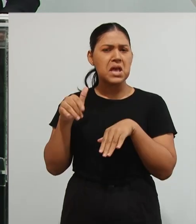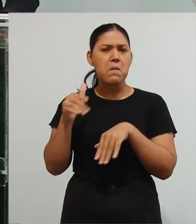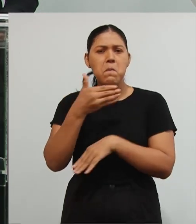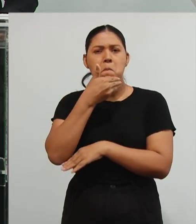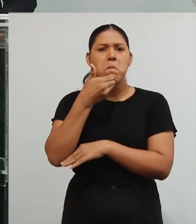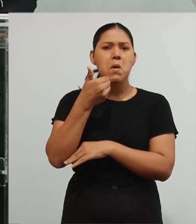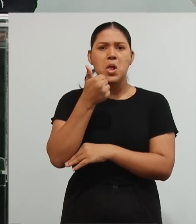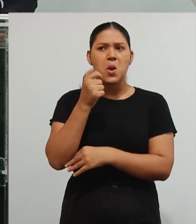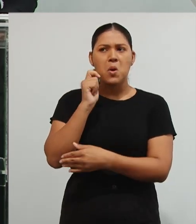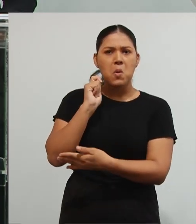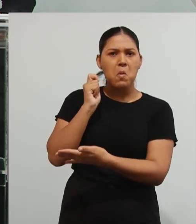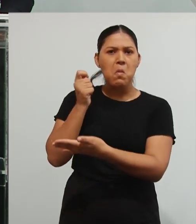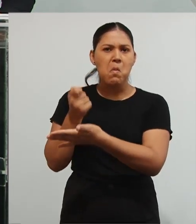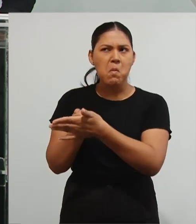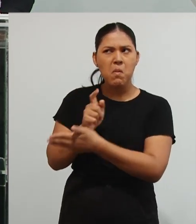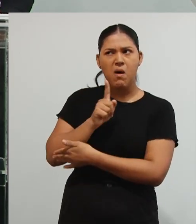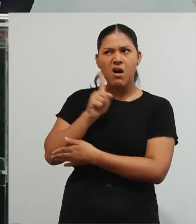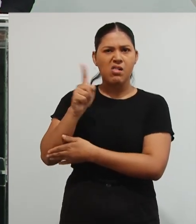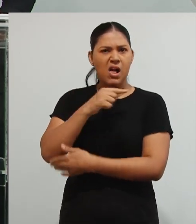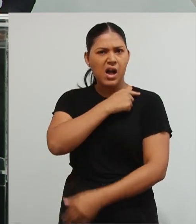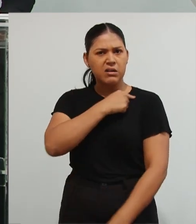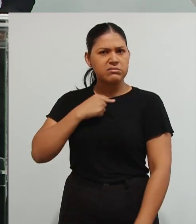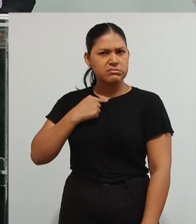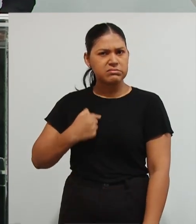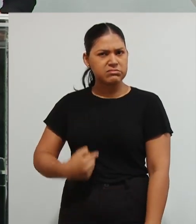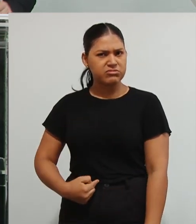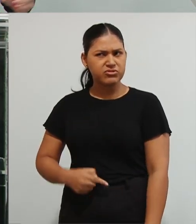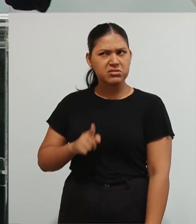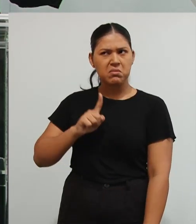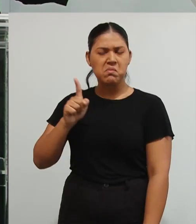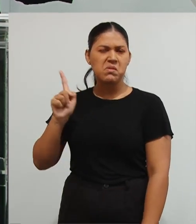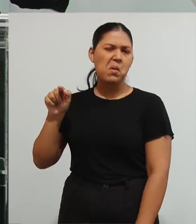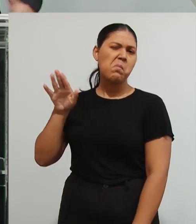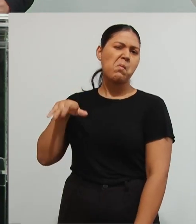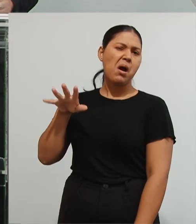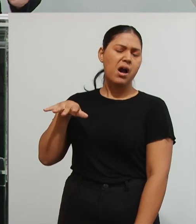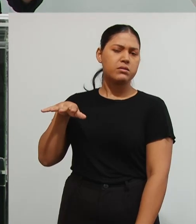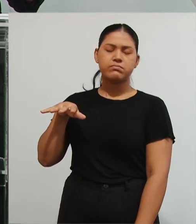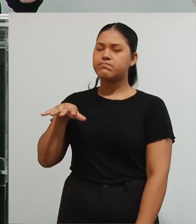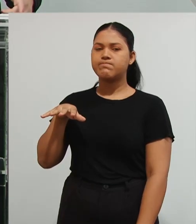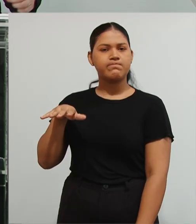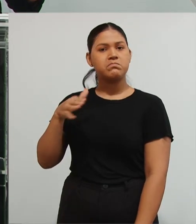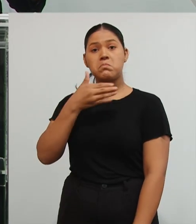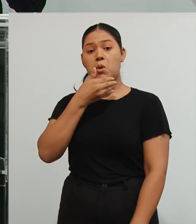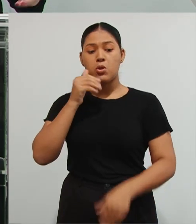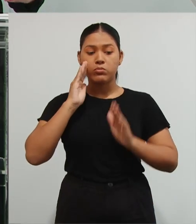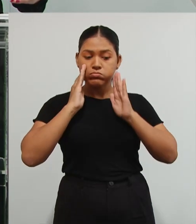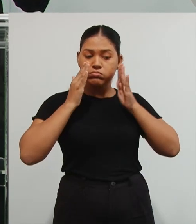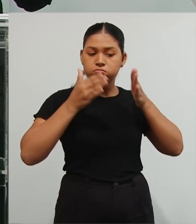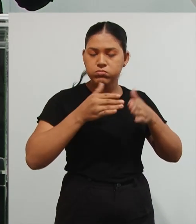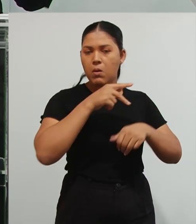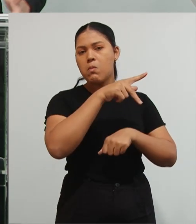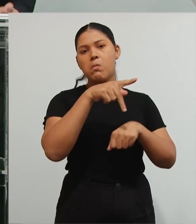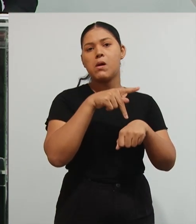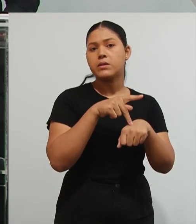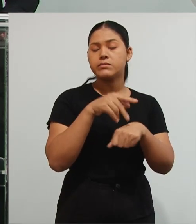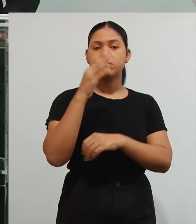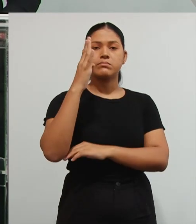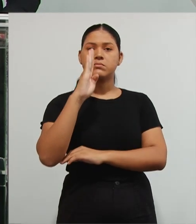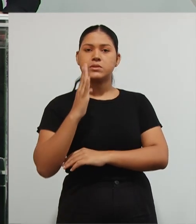comercial. Isso pode afetar a segurança alimentar do meu país. A gente fala de outras questões também, como, por exemplo, a preferência que o capitalismo